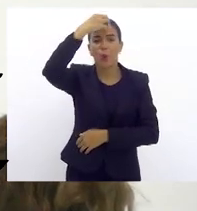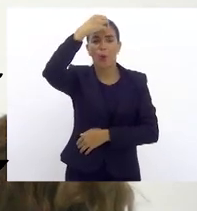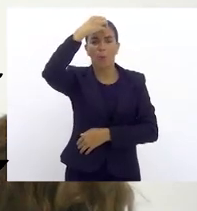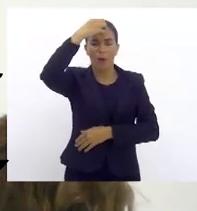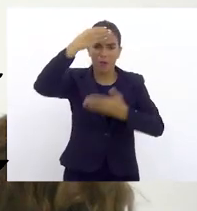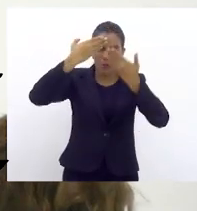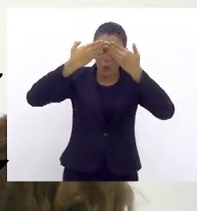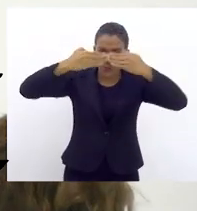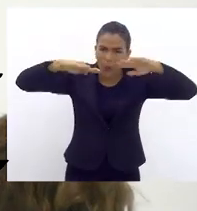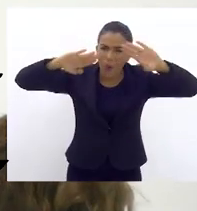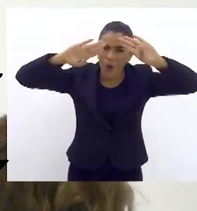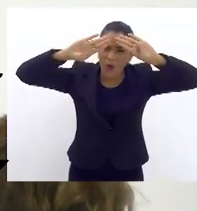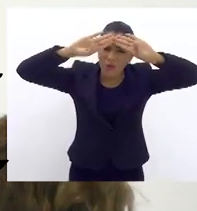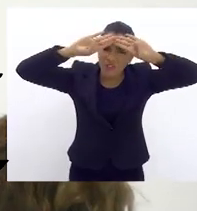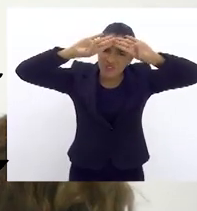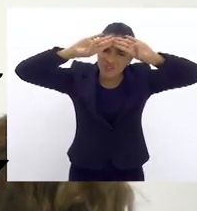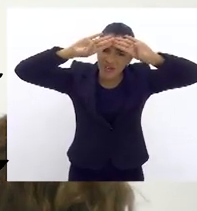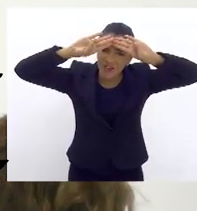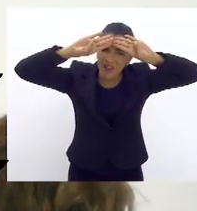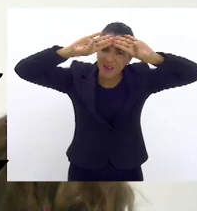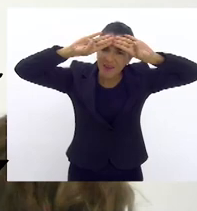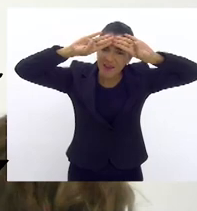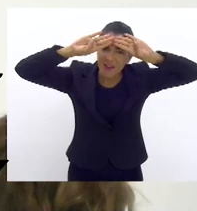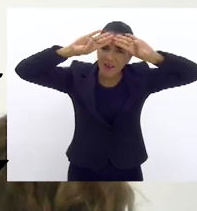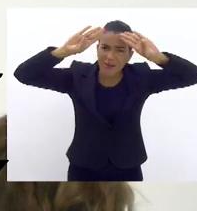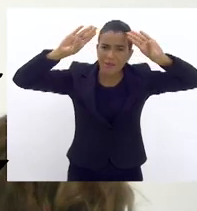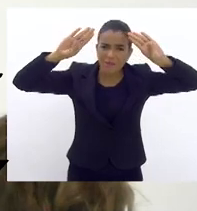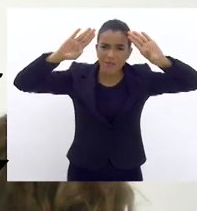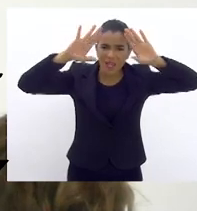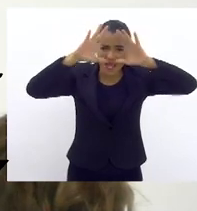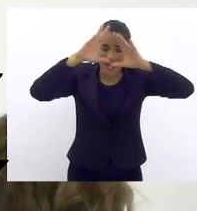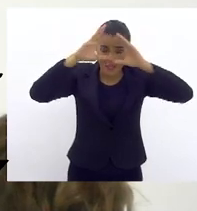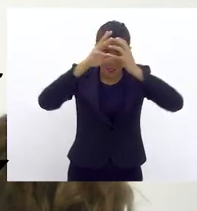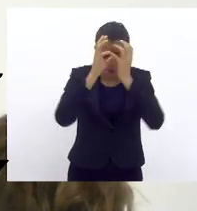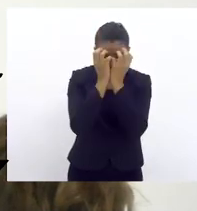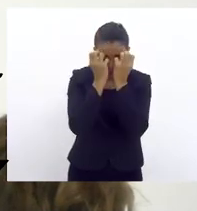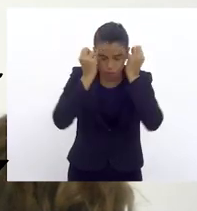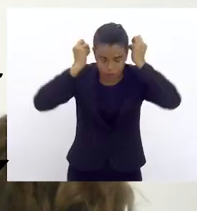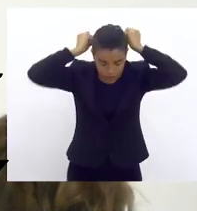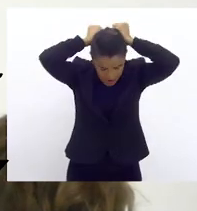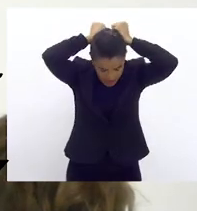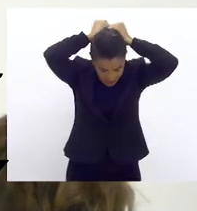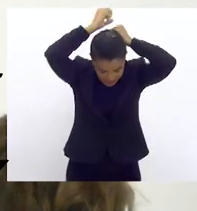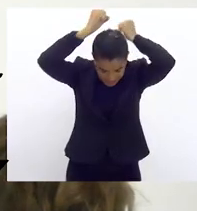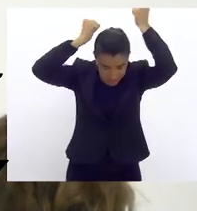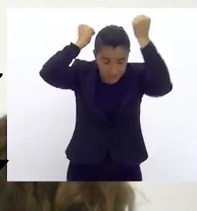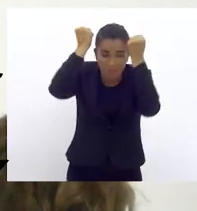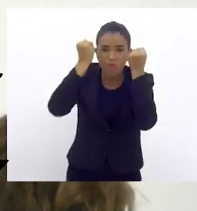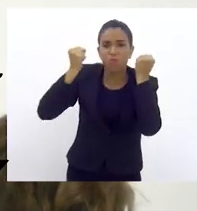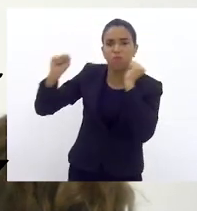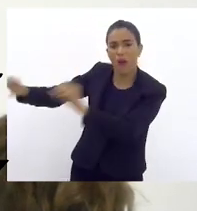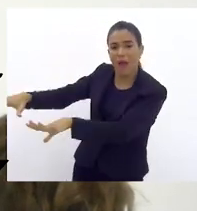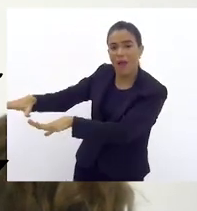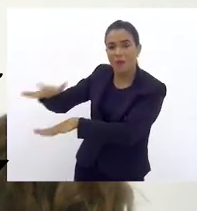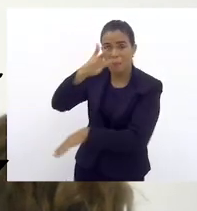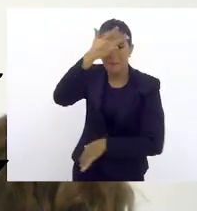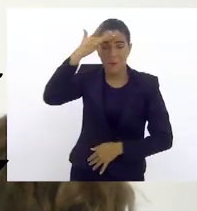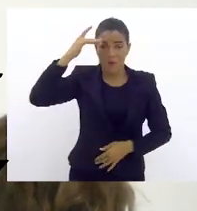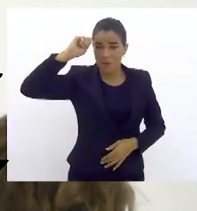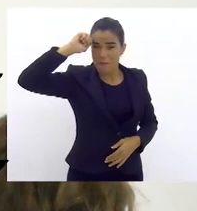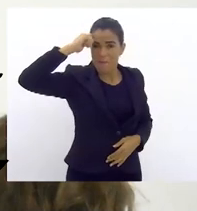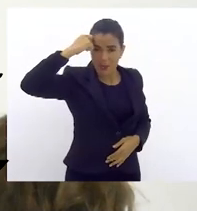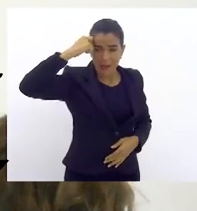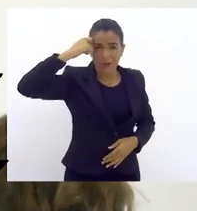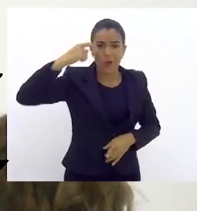Orixá desvende desvende a história do Povo Preto para passar